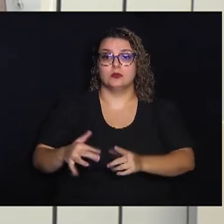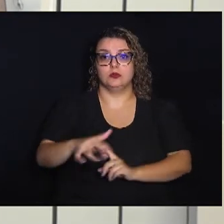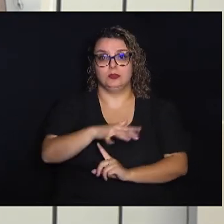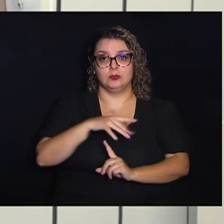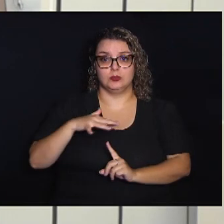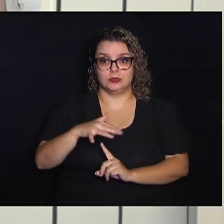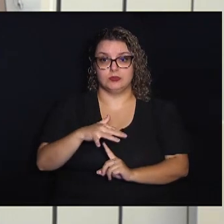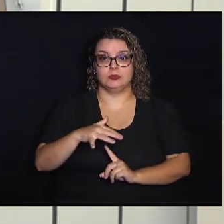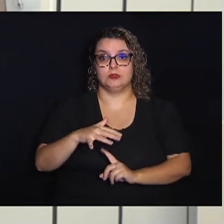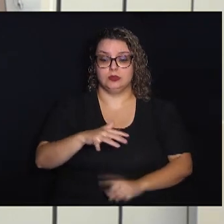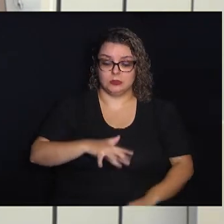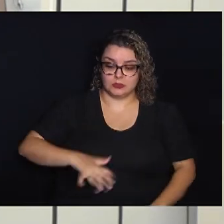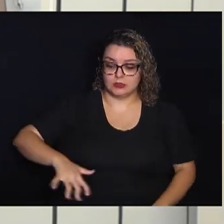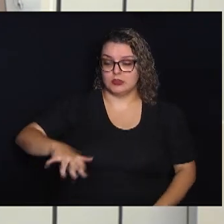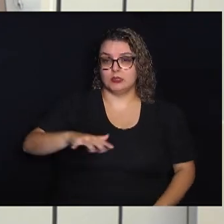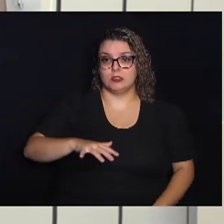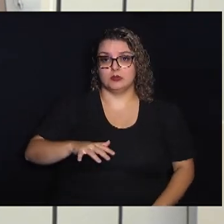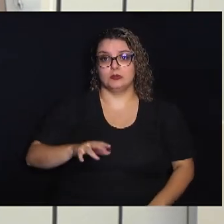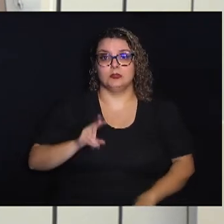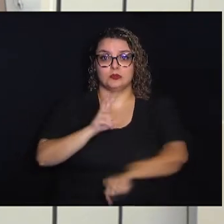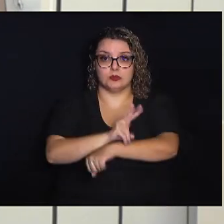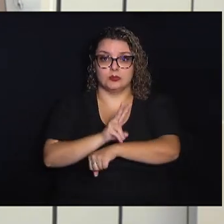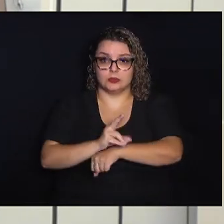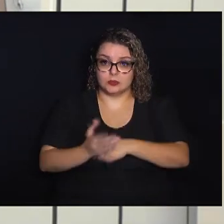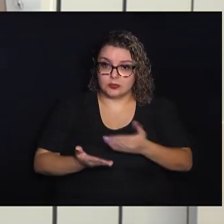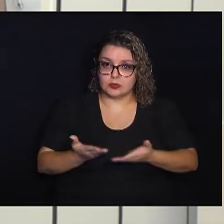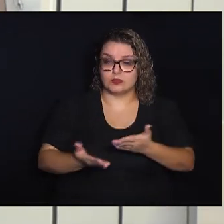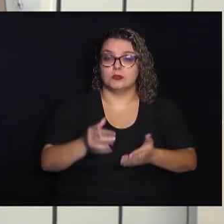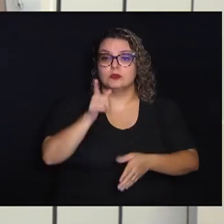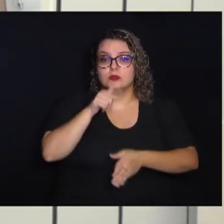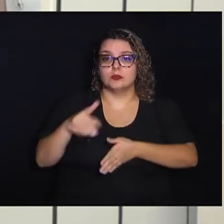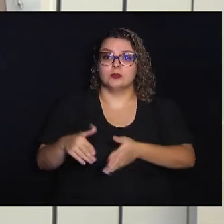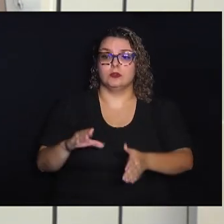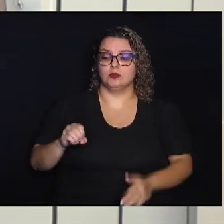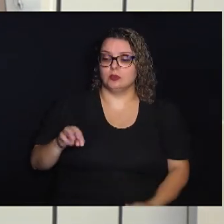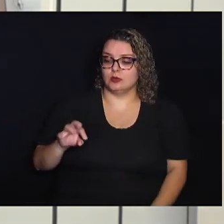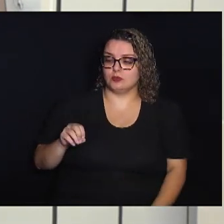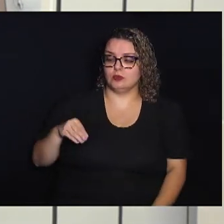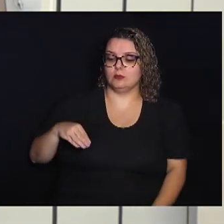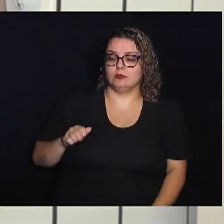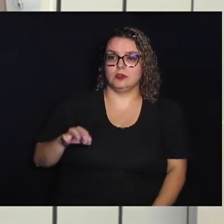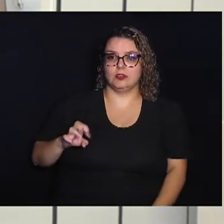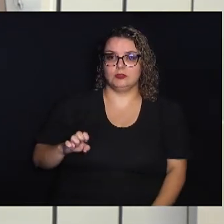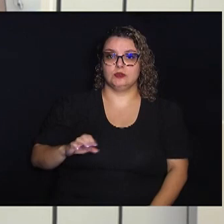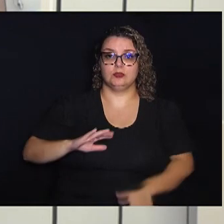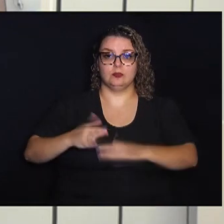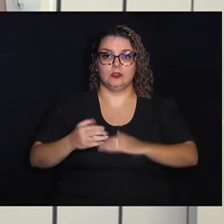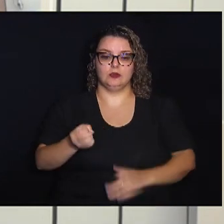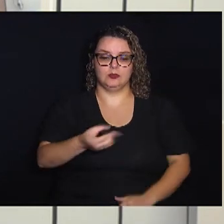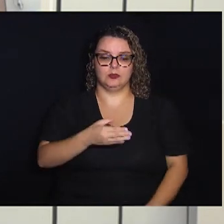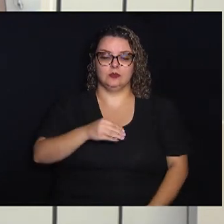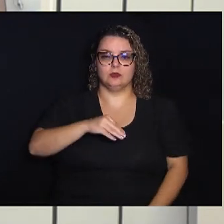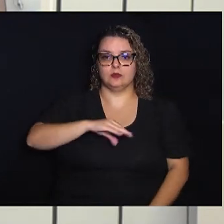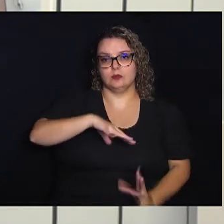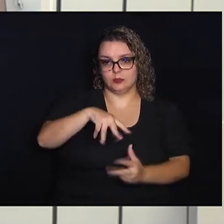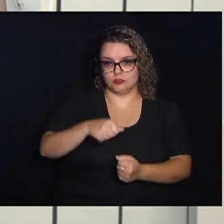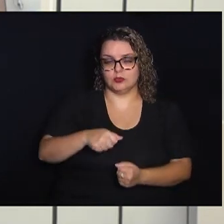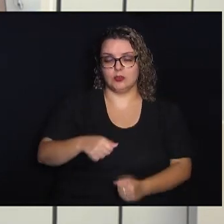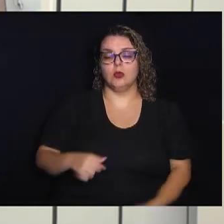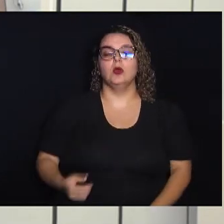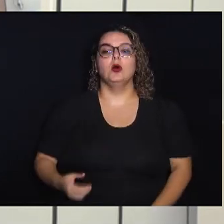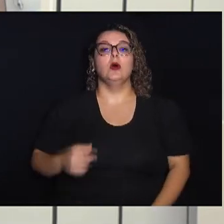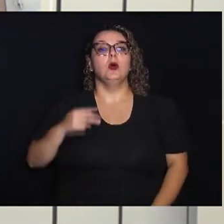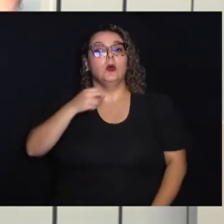na área de proteção permanente, no córrego Cotomate, no bairro Novo Mundo. Segundo a vereadora, a